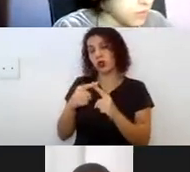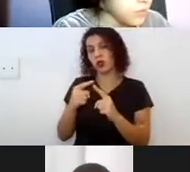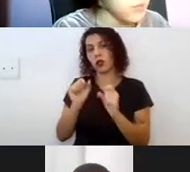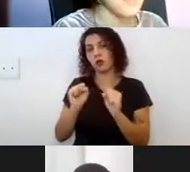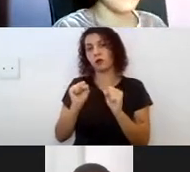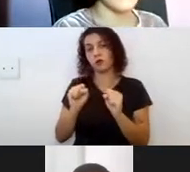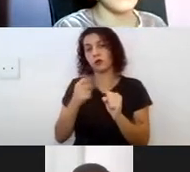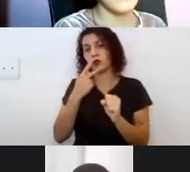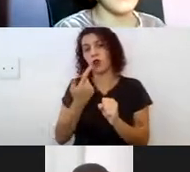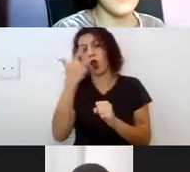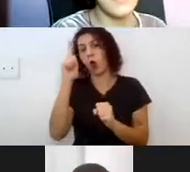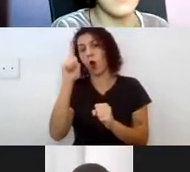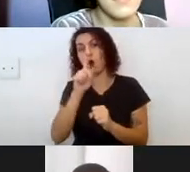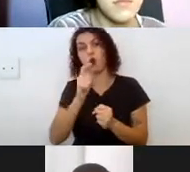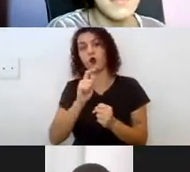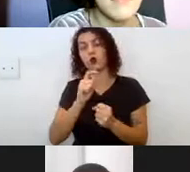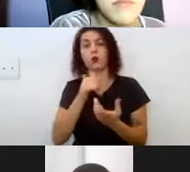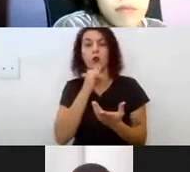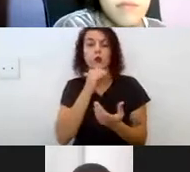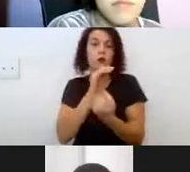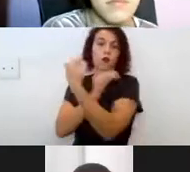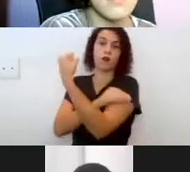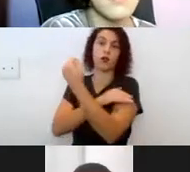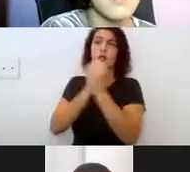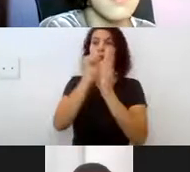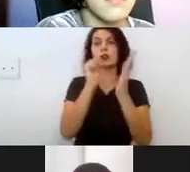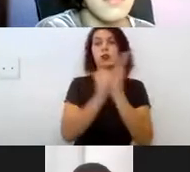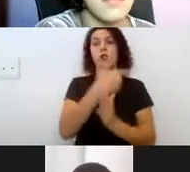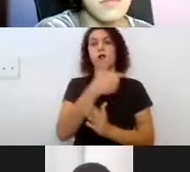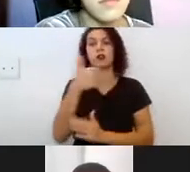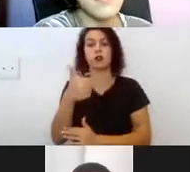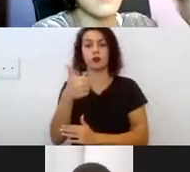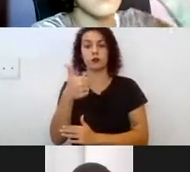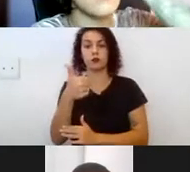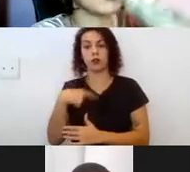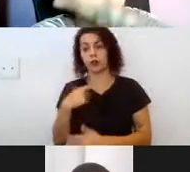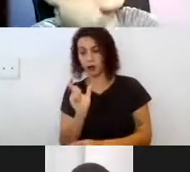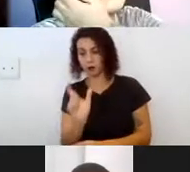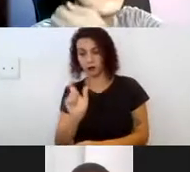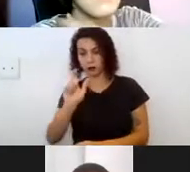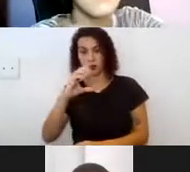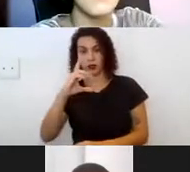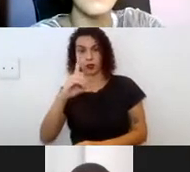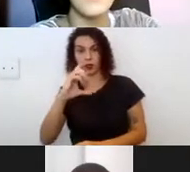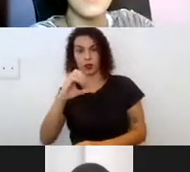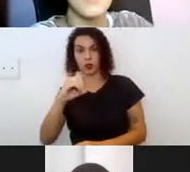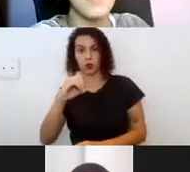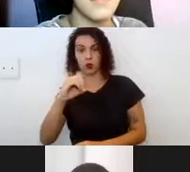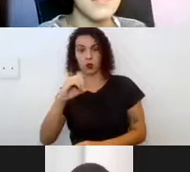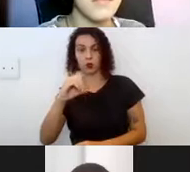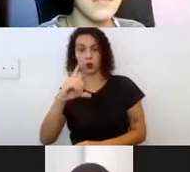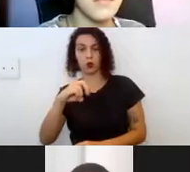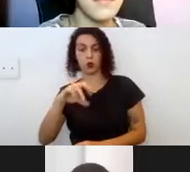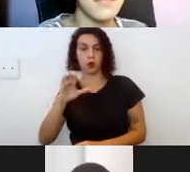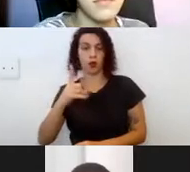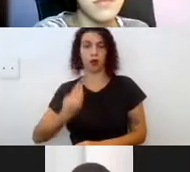feminismo Preto poderemos estar falando que o início do Século 21 e o de Colonial não estaria presente então é acessório nesse